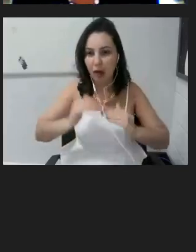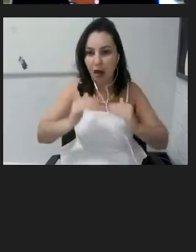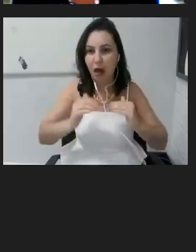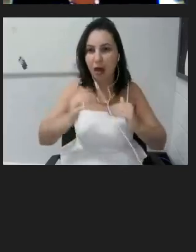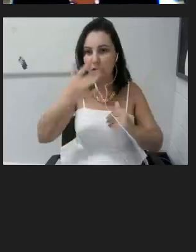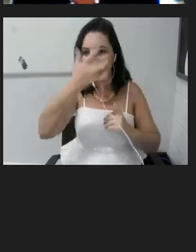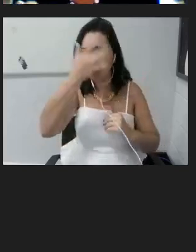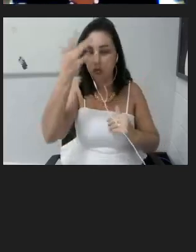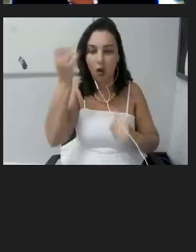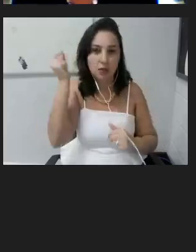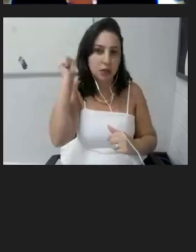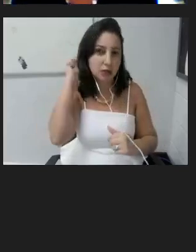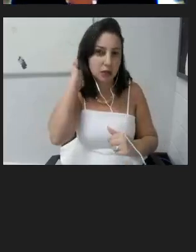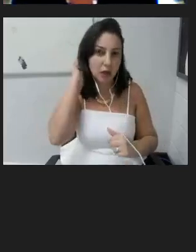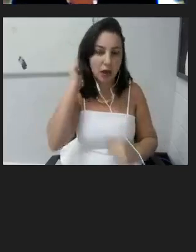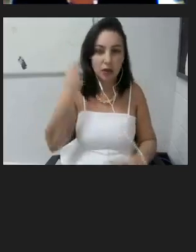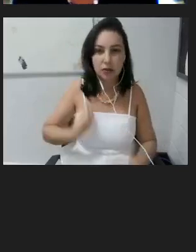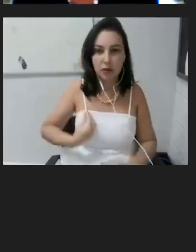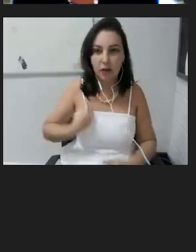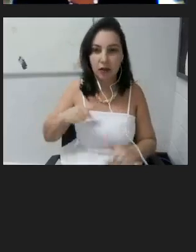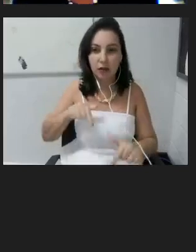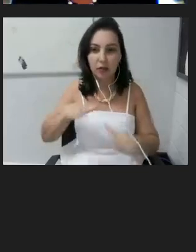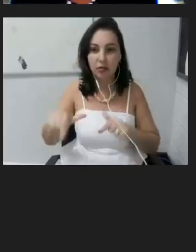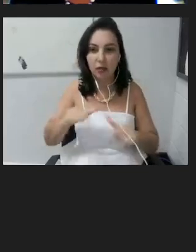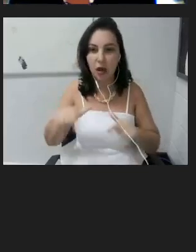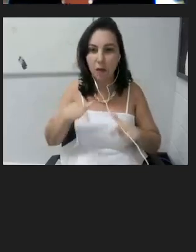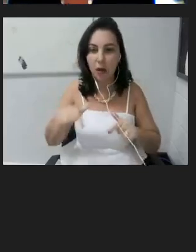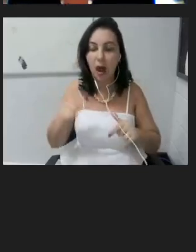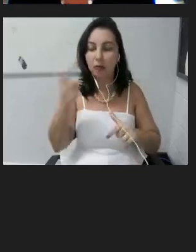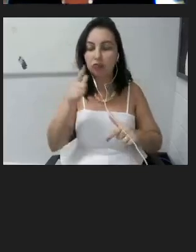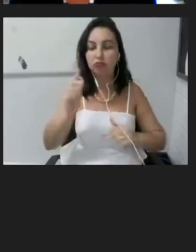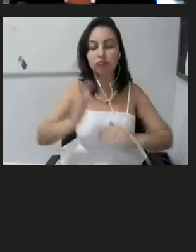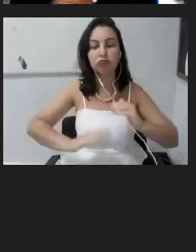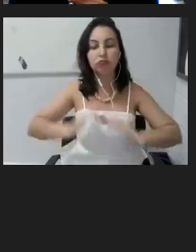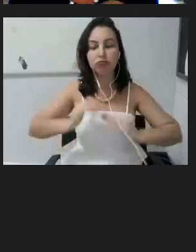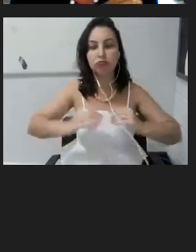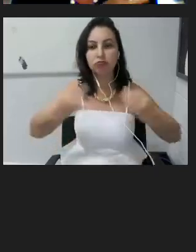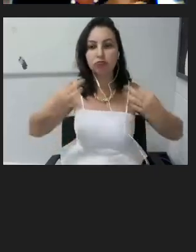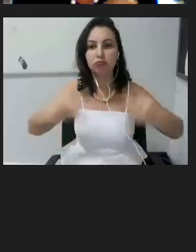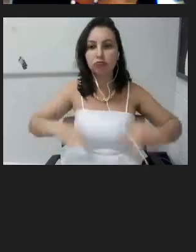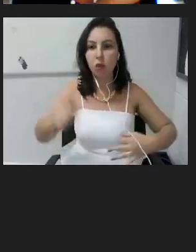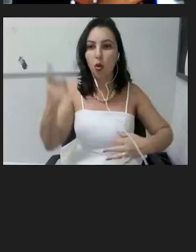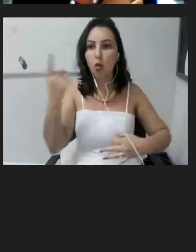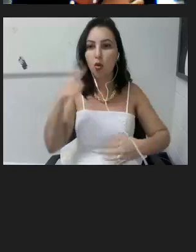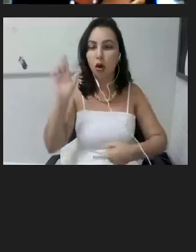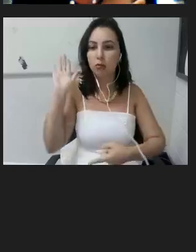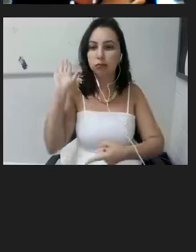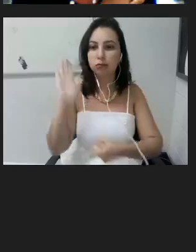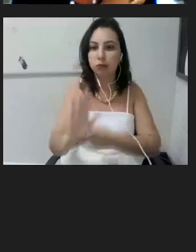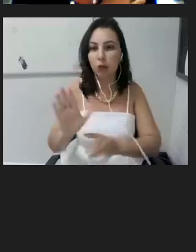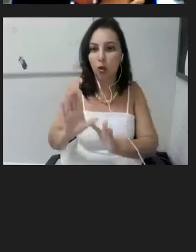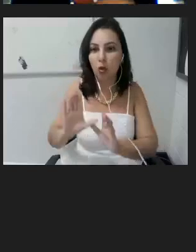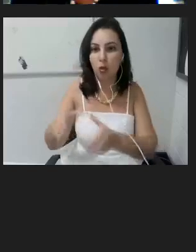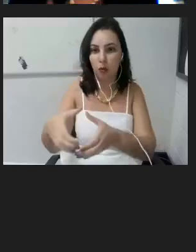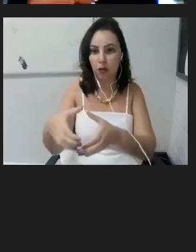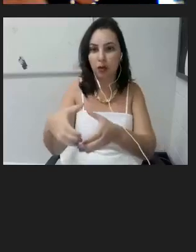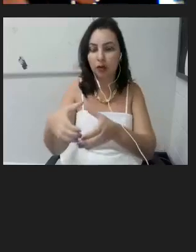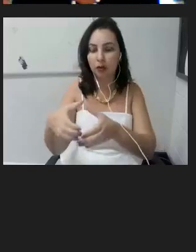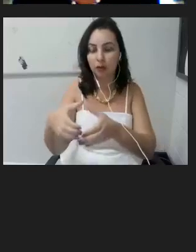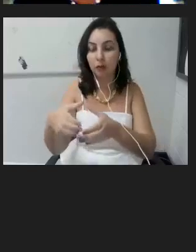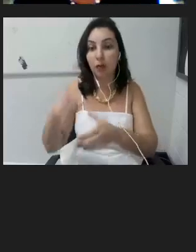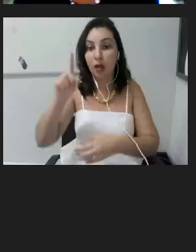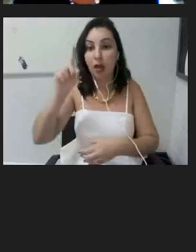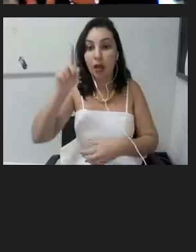da vida, trabalha de forma produtiva e está apto para a contribuição da sua comunidade. Esta